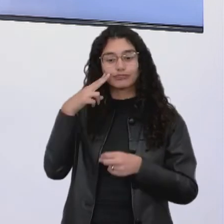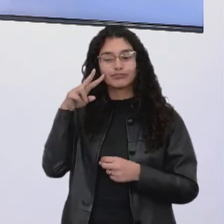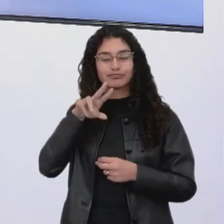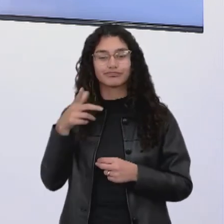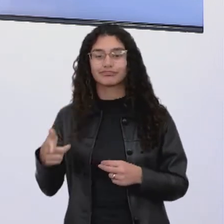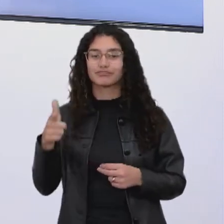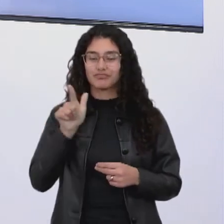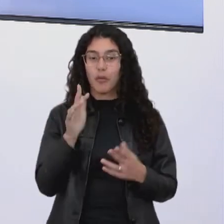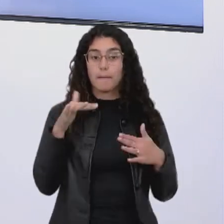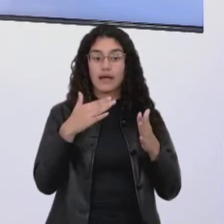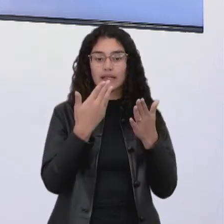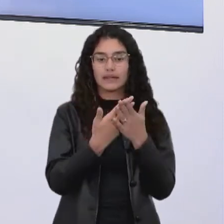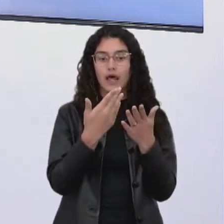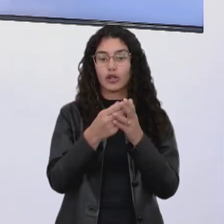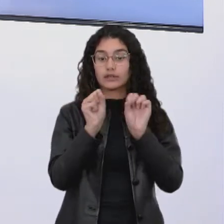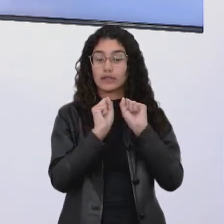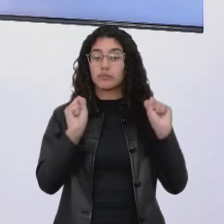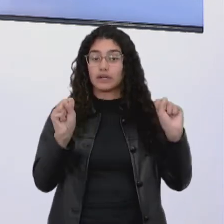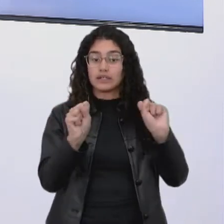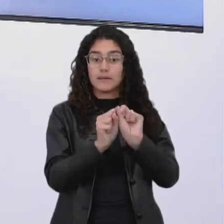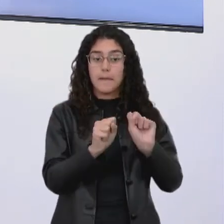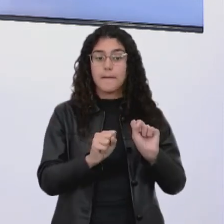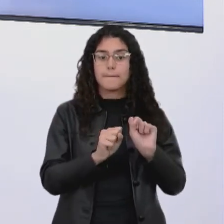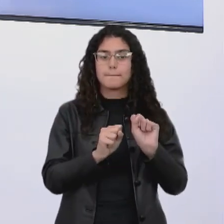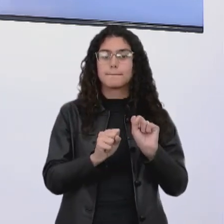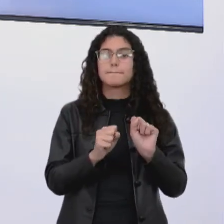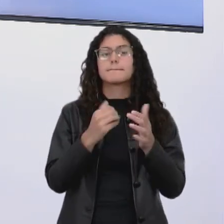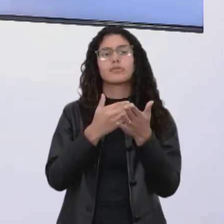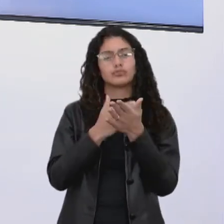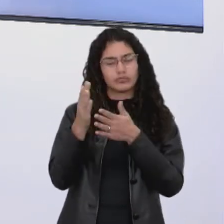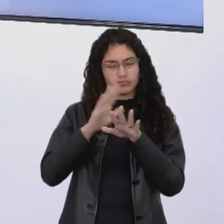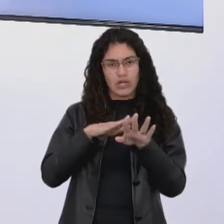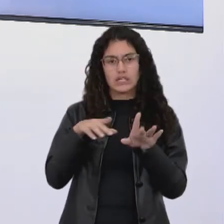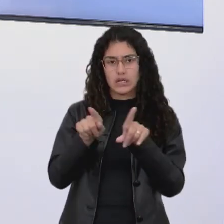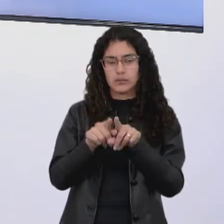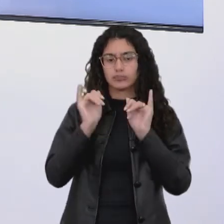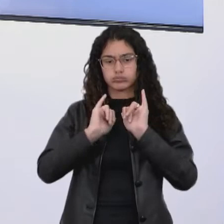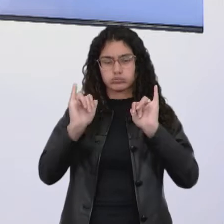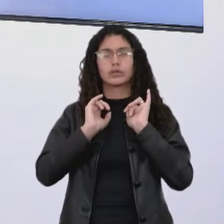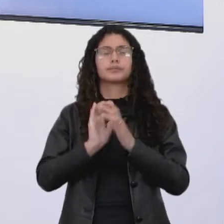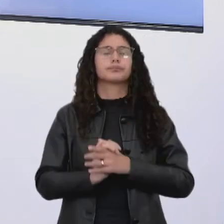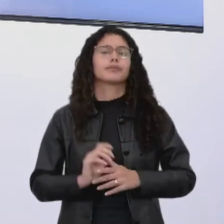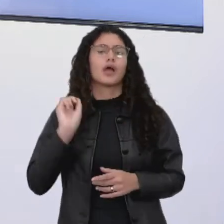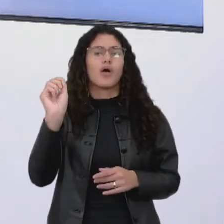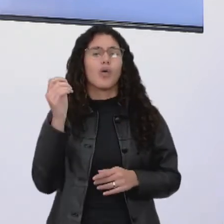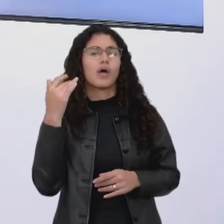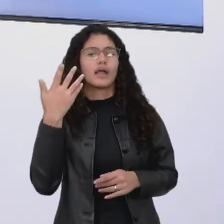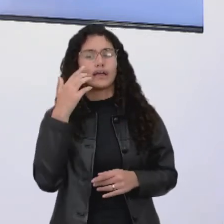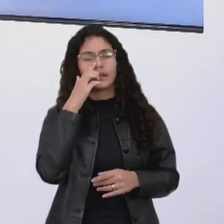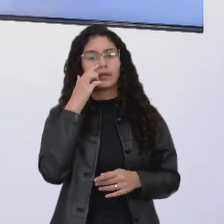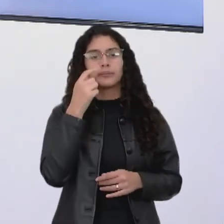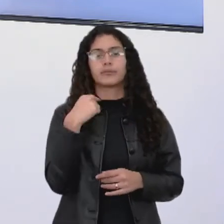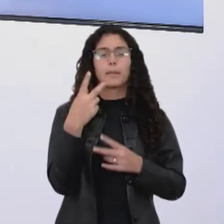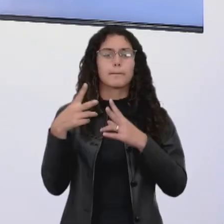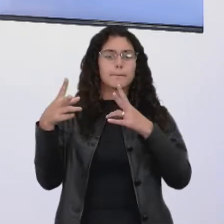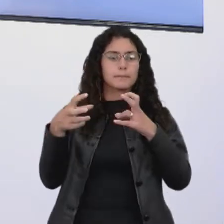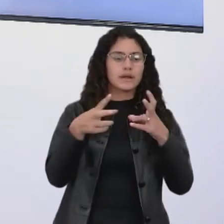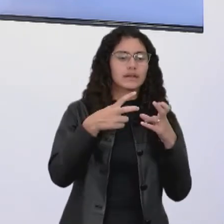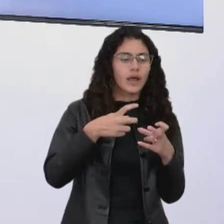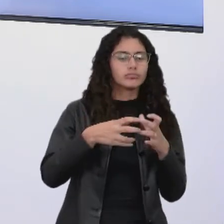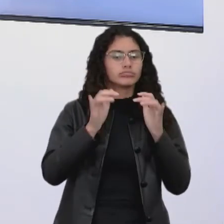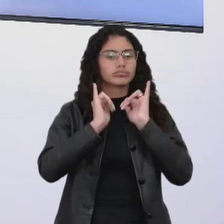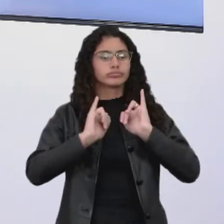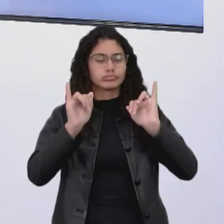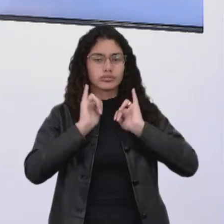né? Mas na aula de sistematização a gente também passou por essas notícias. O que acontece? Quando a gente olha para essas